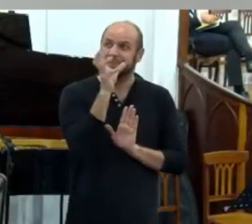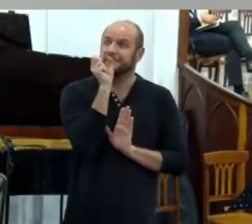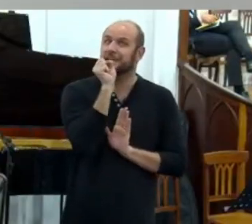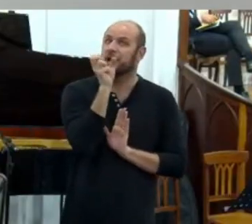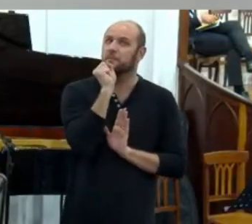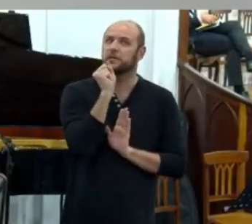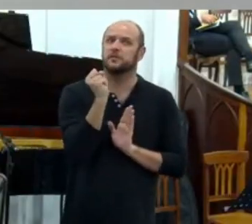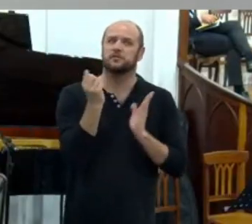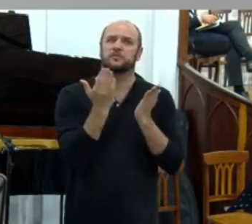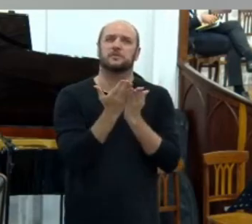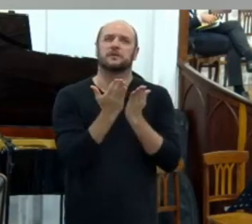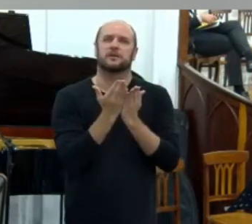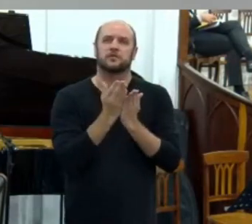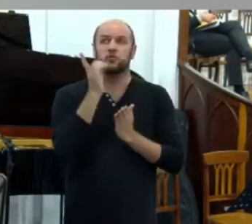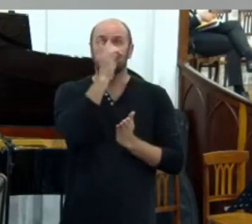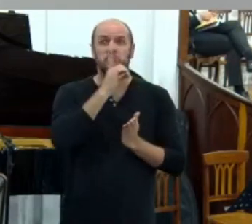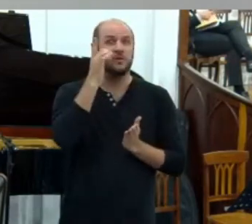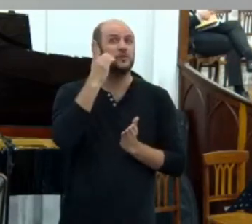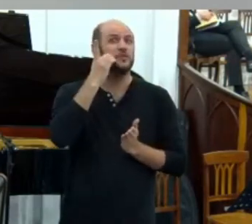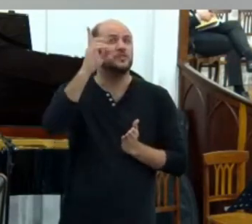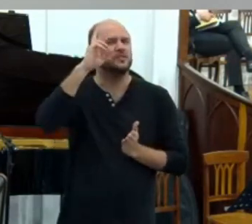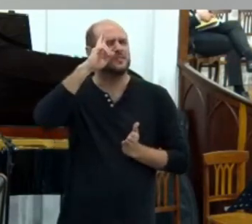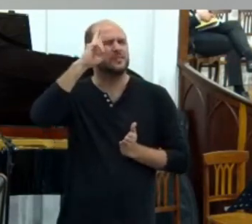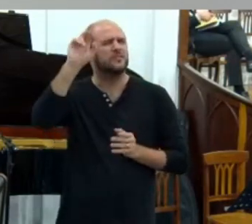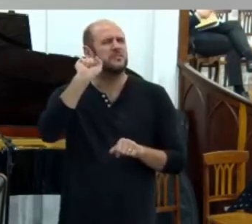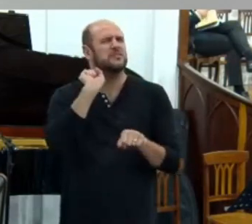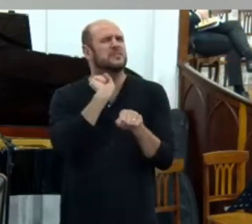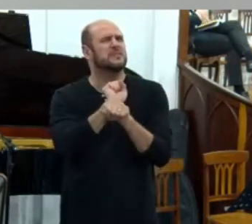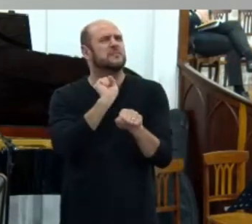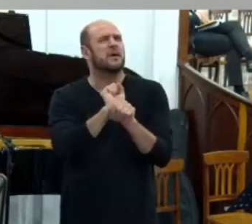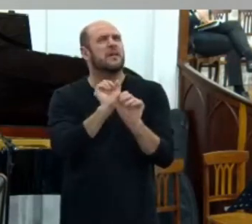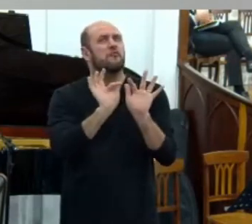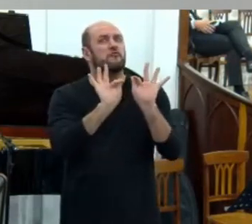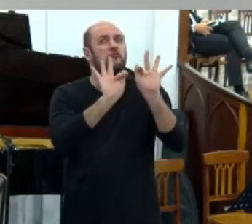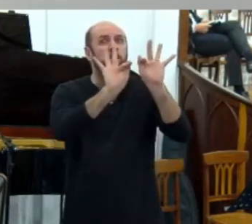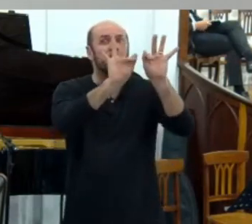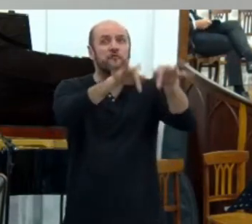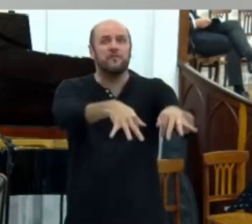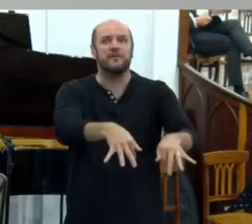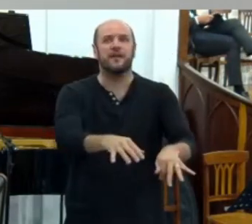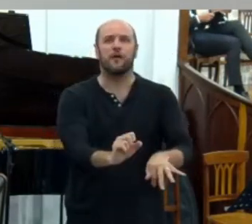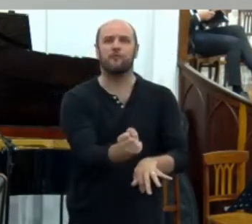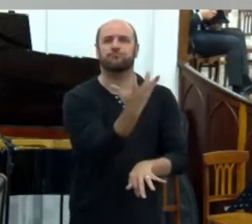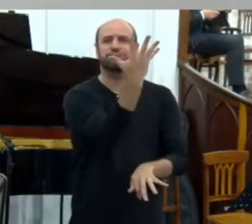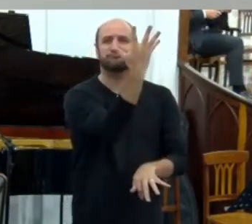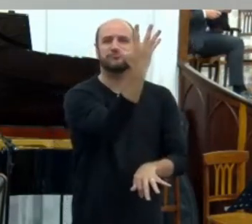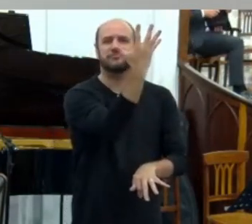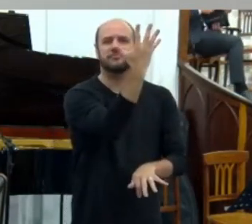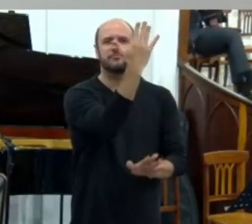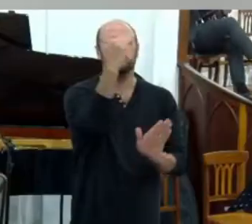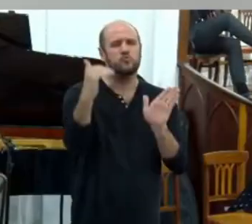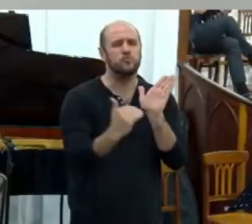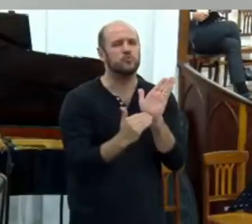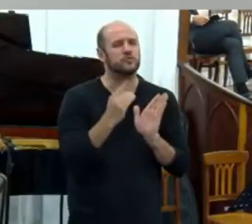cristão, aguarda a sua consumação final no último dia. No último